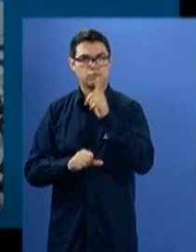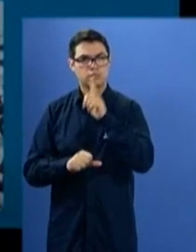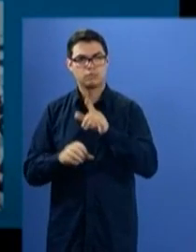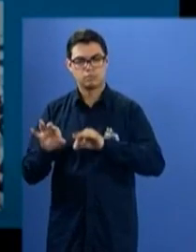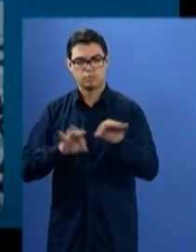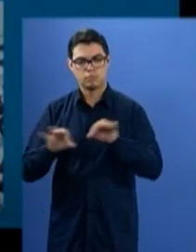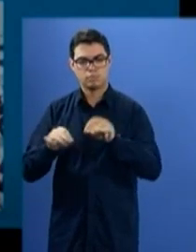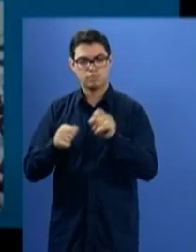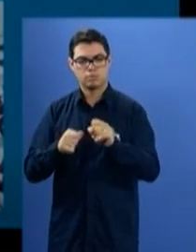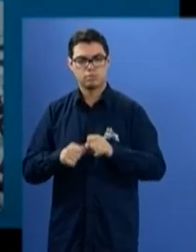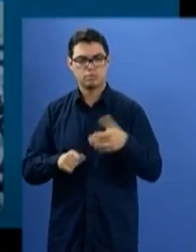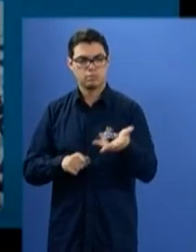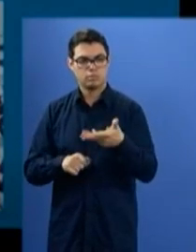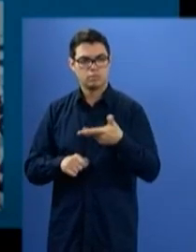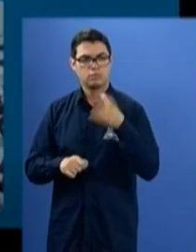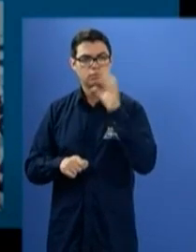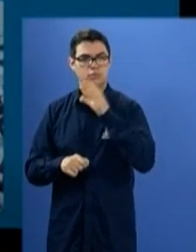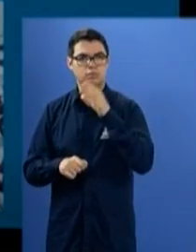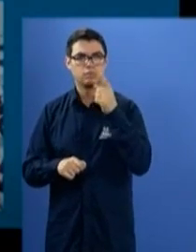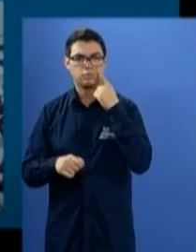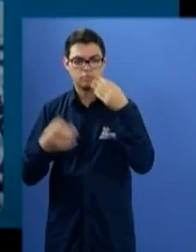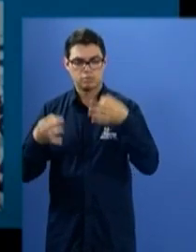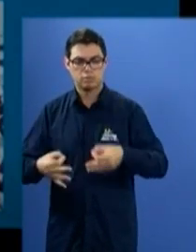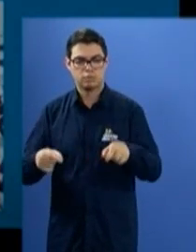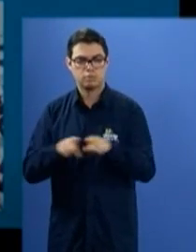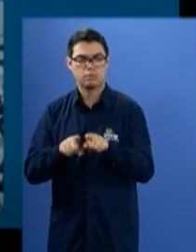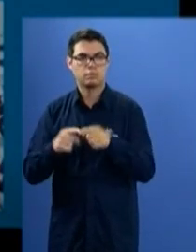de forma rápida e segura.